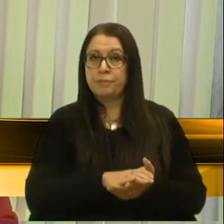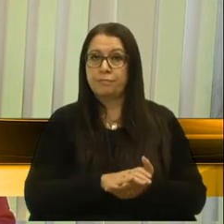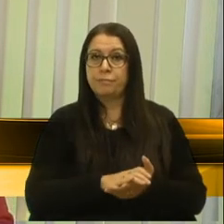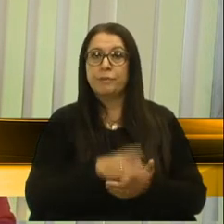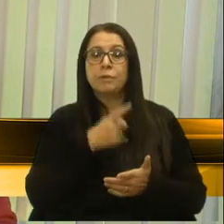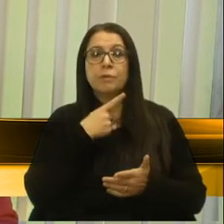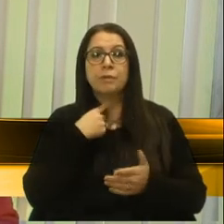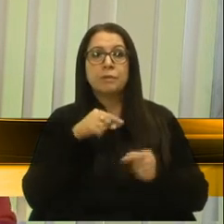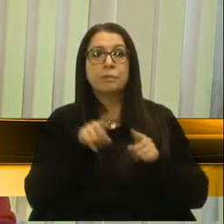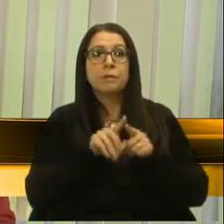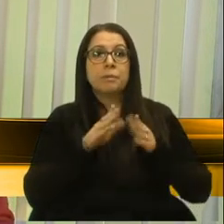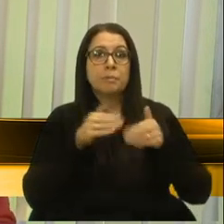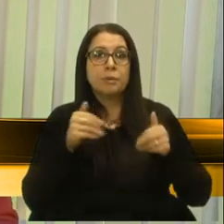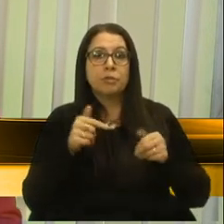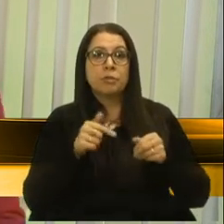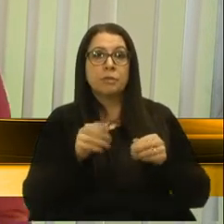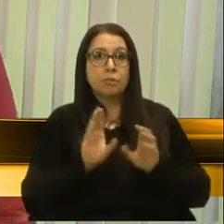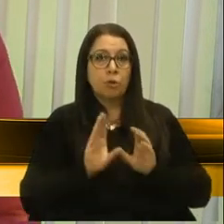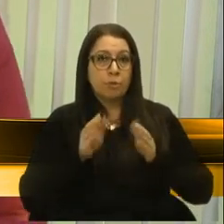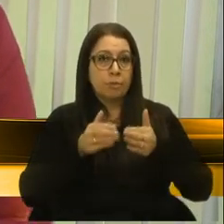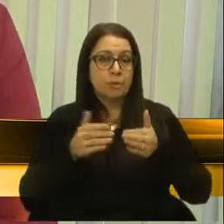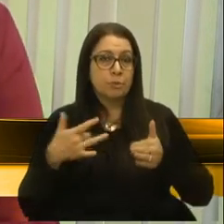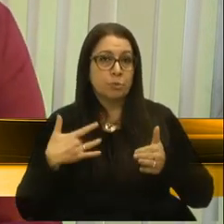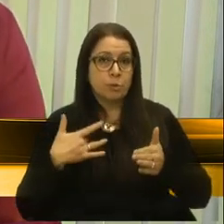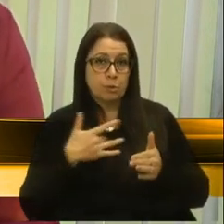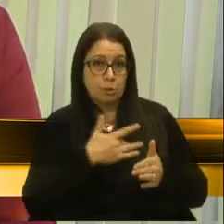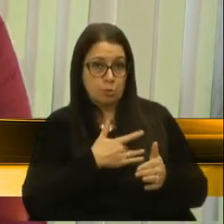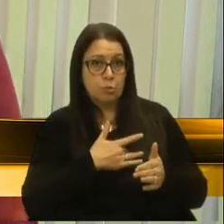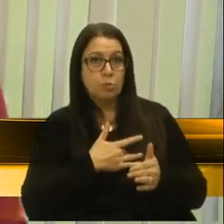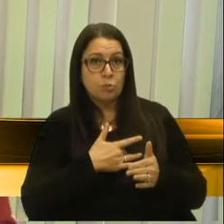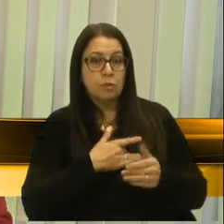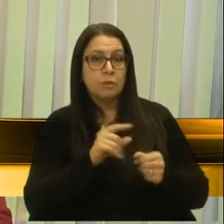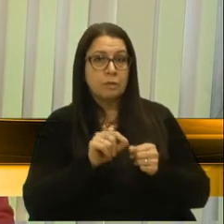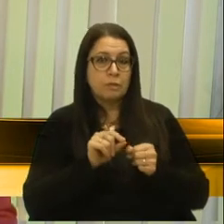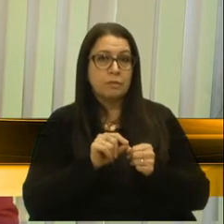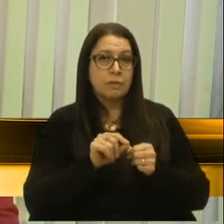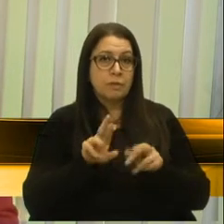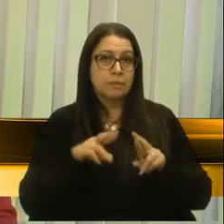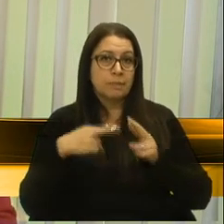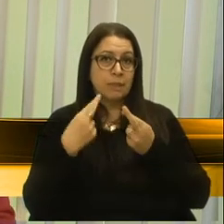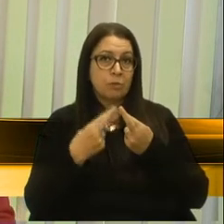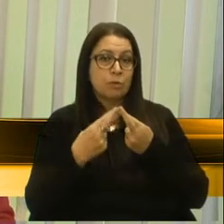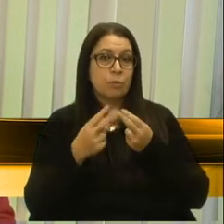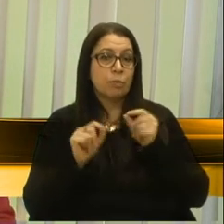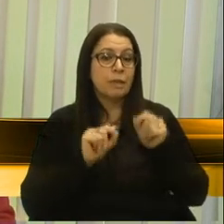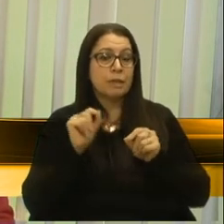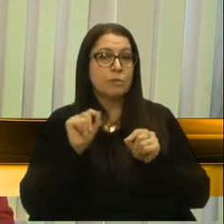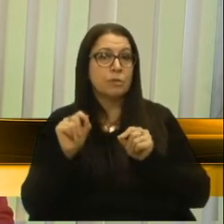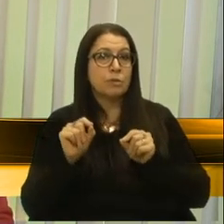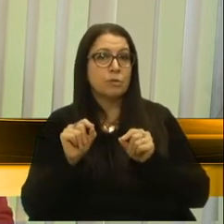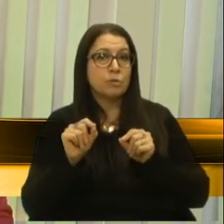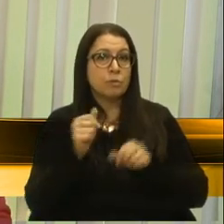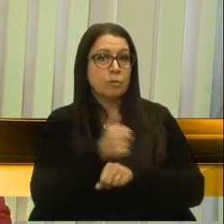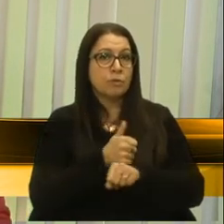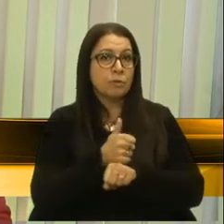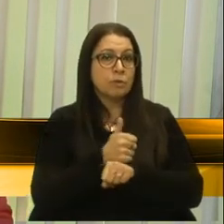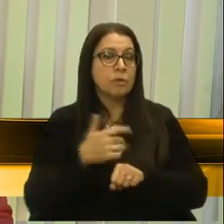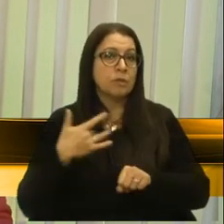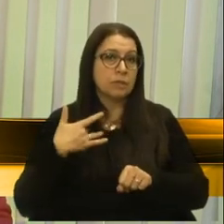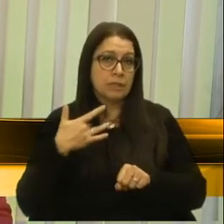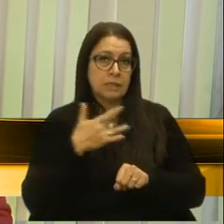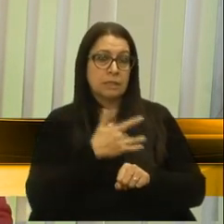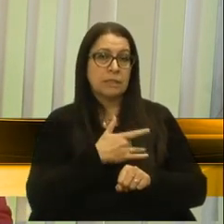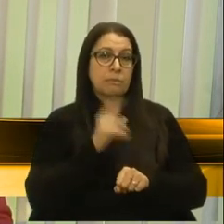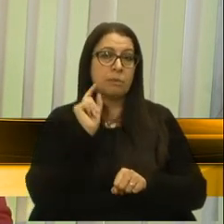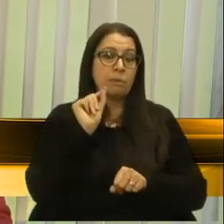de pedir para a Comissão de Saúde para a gente realizar uma reunião para tratar sobre a questão dos profissionais de saúde, para